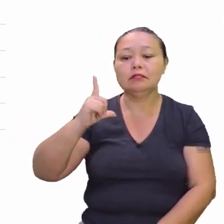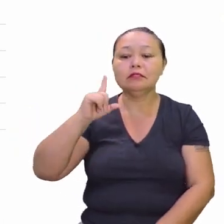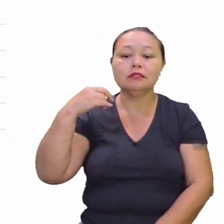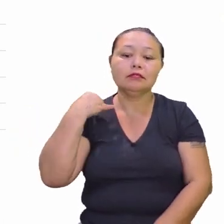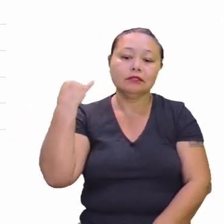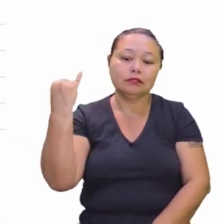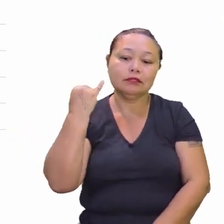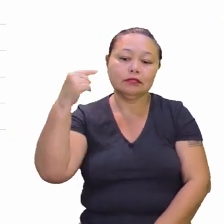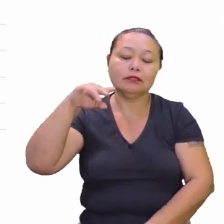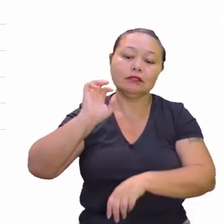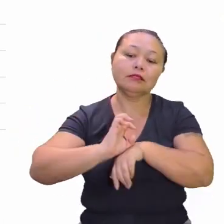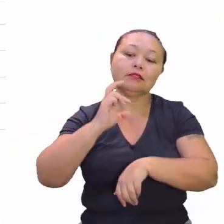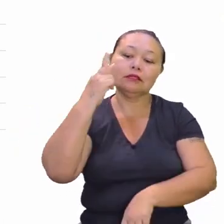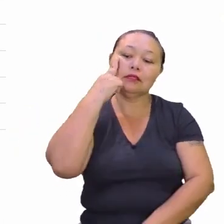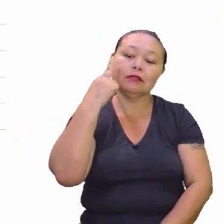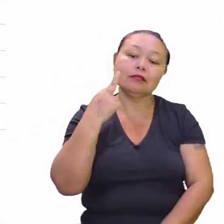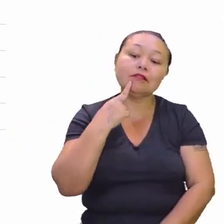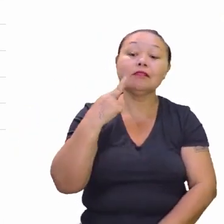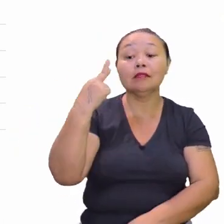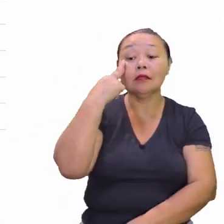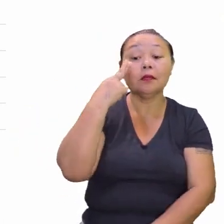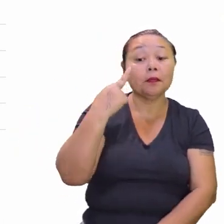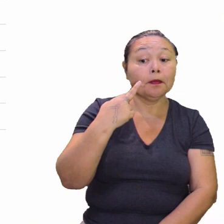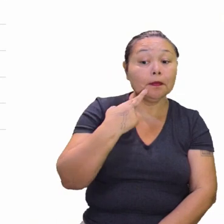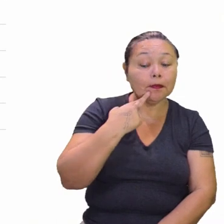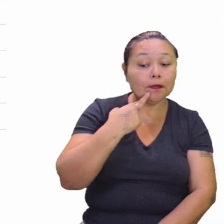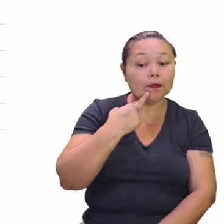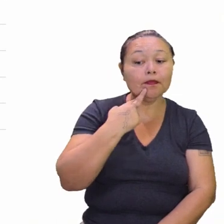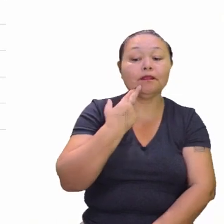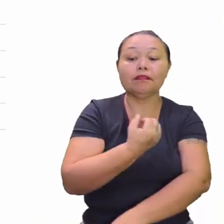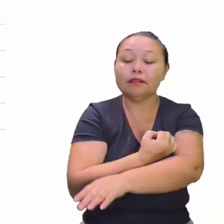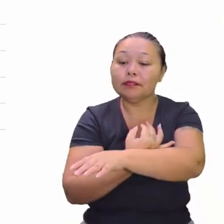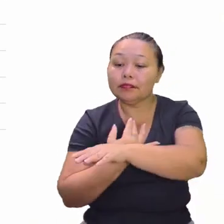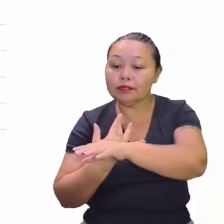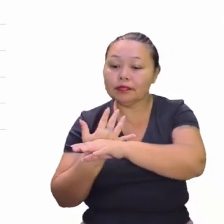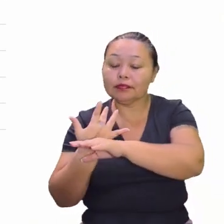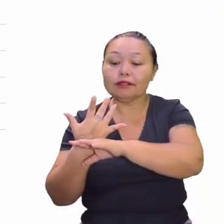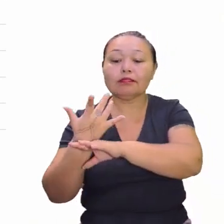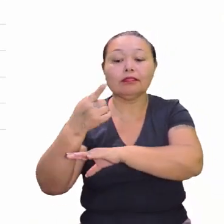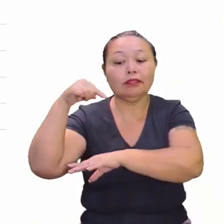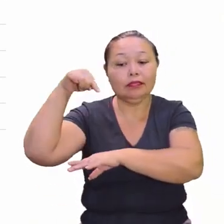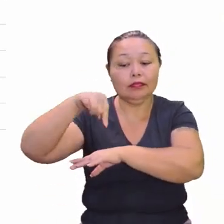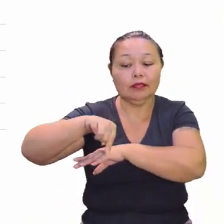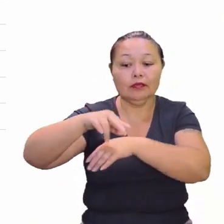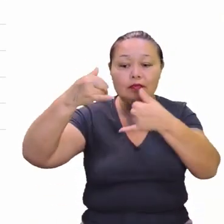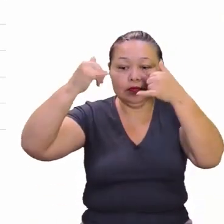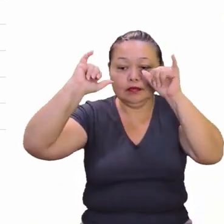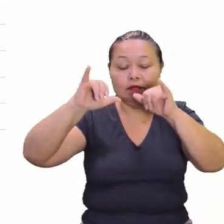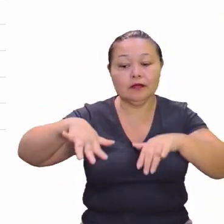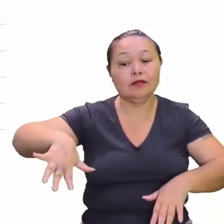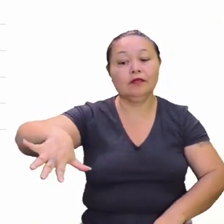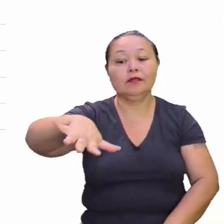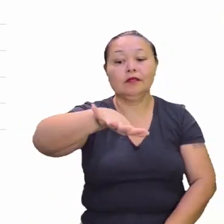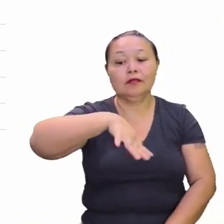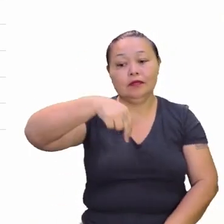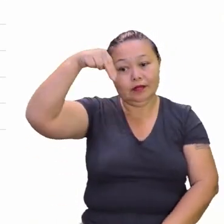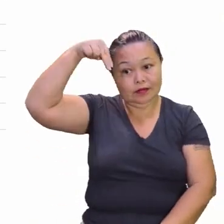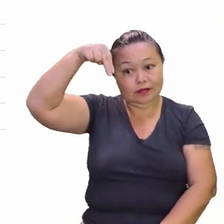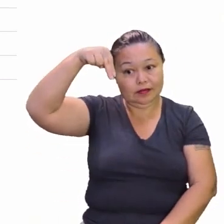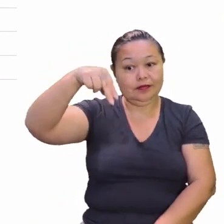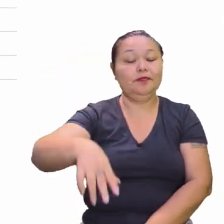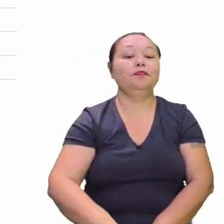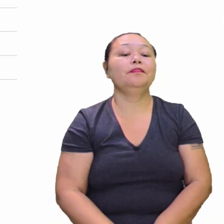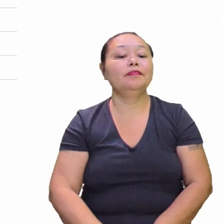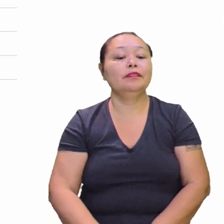bem importante aqui em Rondônia. Rondônia é um dos maiores produtores da pecuária da região